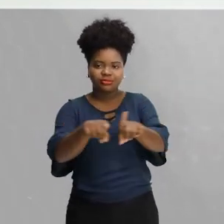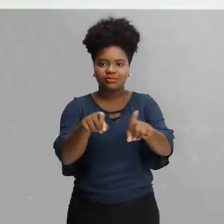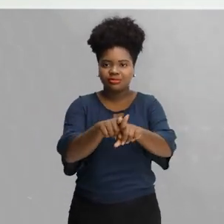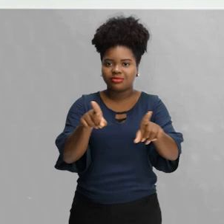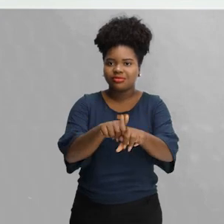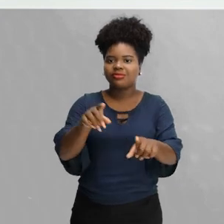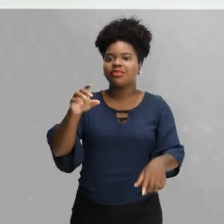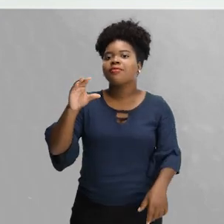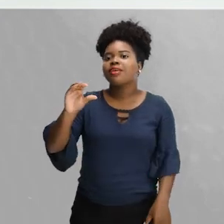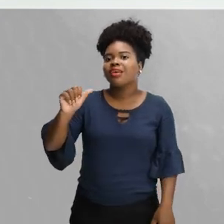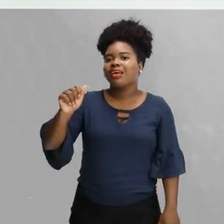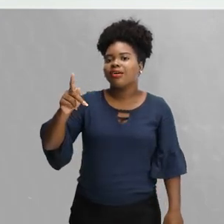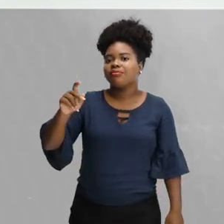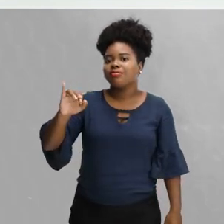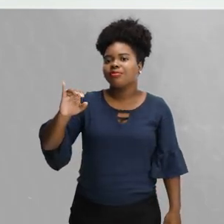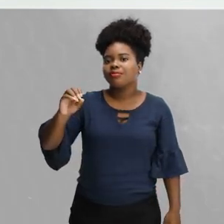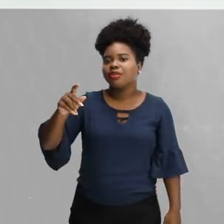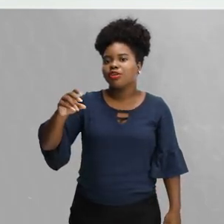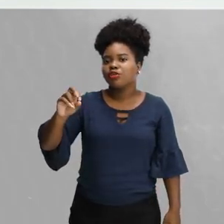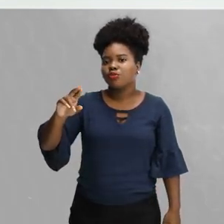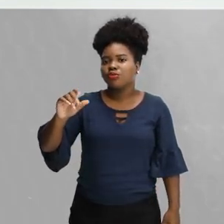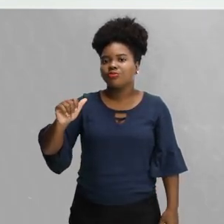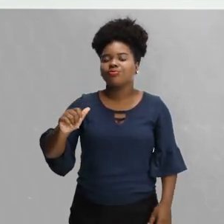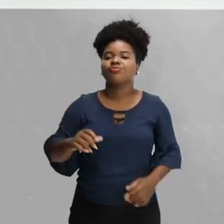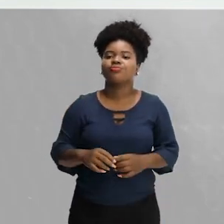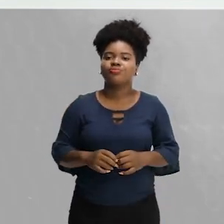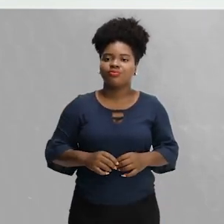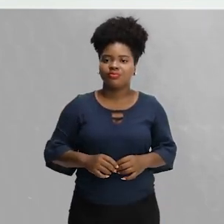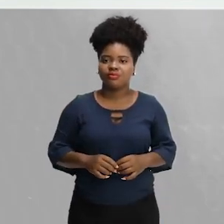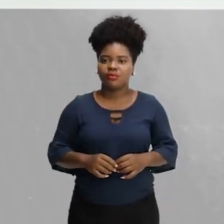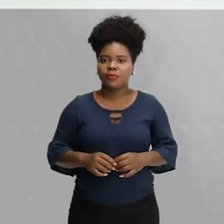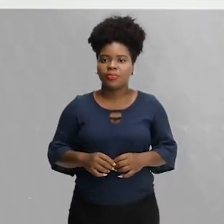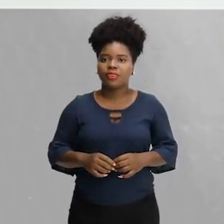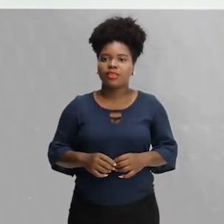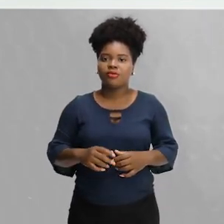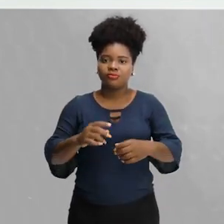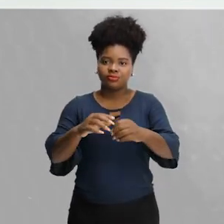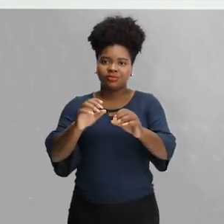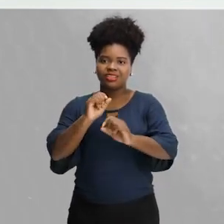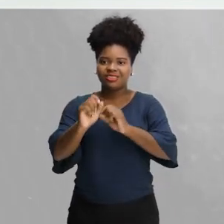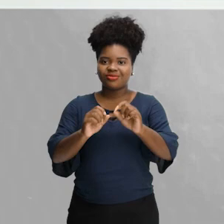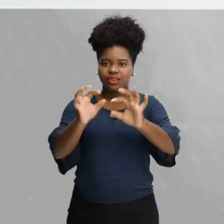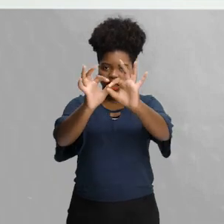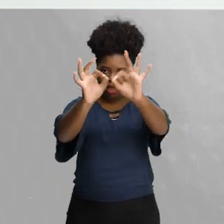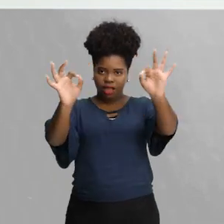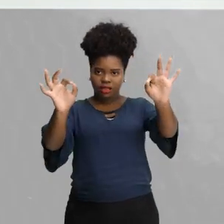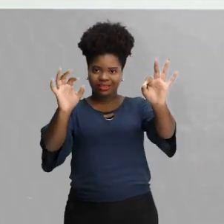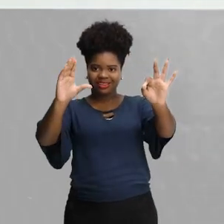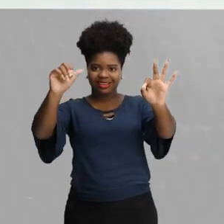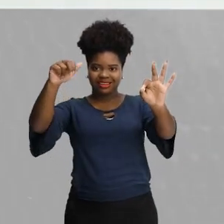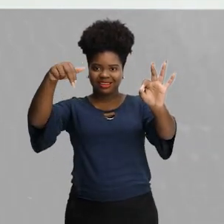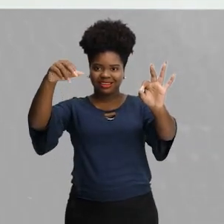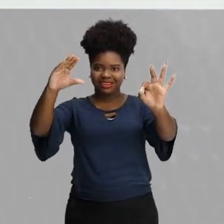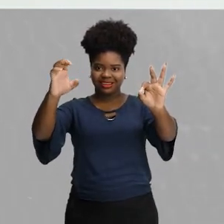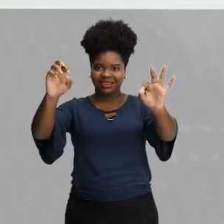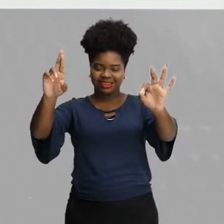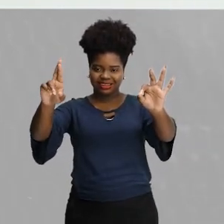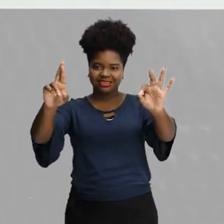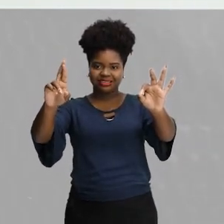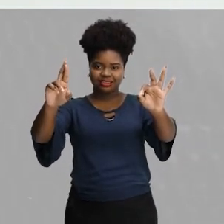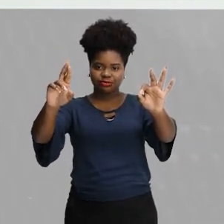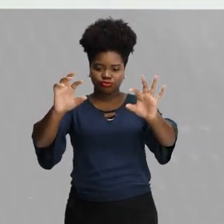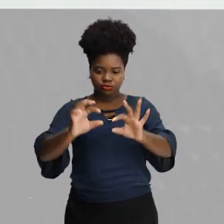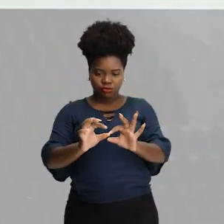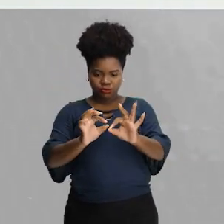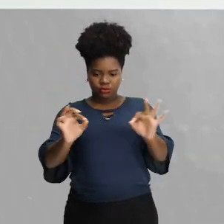bem distante do Brasil, Trópico de Câncer. Entre Câncer e Capricórnio, eu tenho uma zona intertropical.